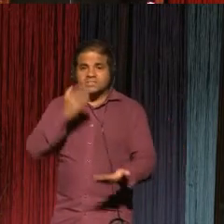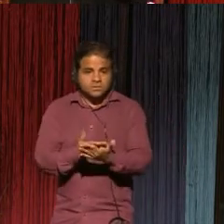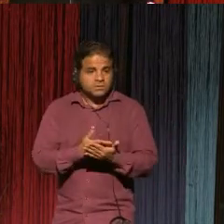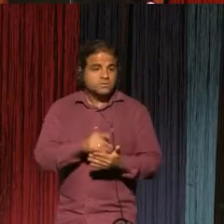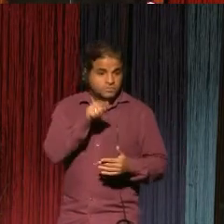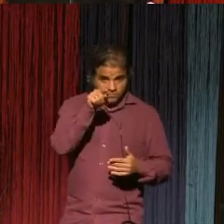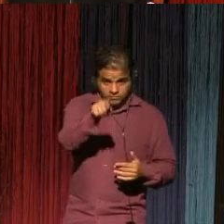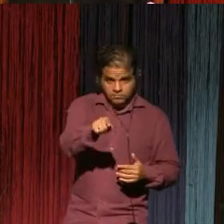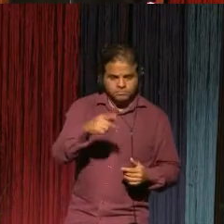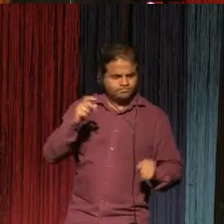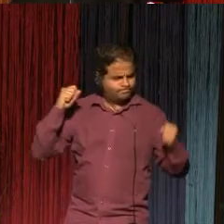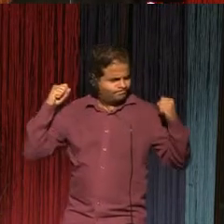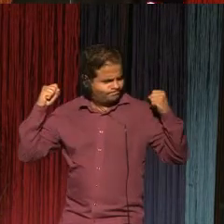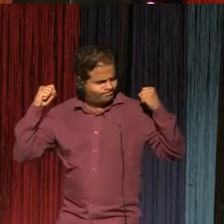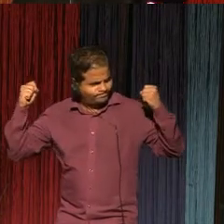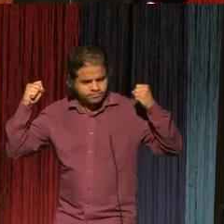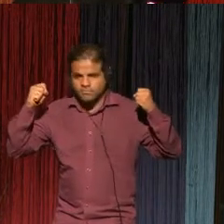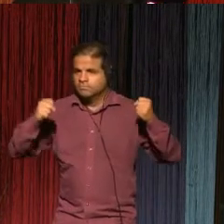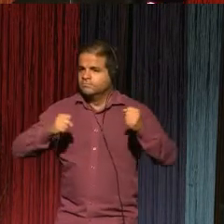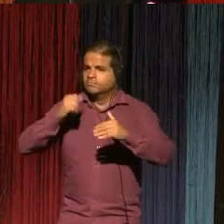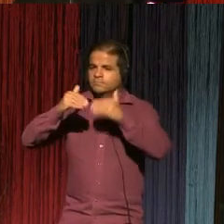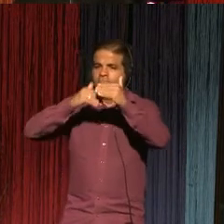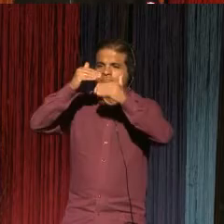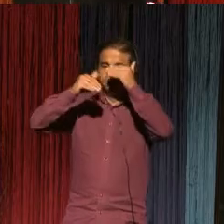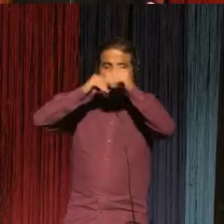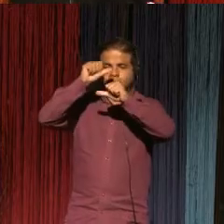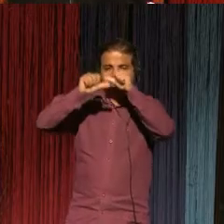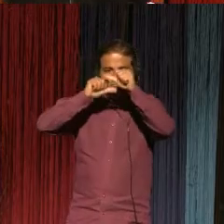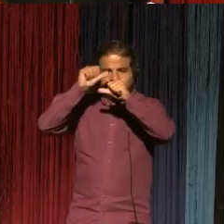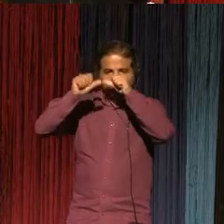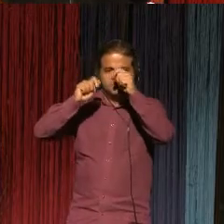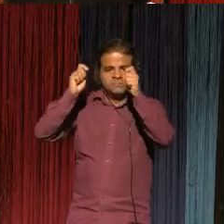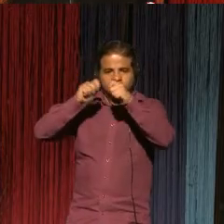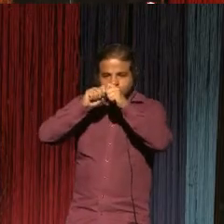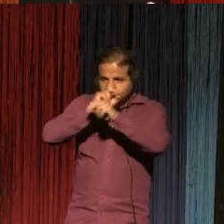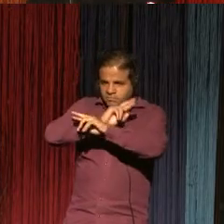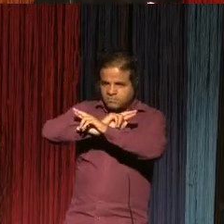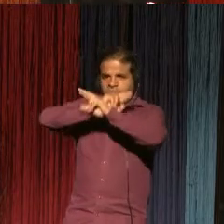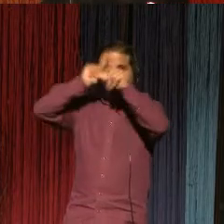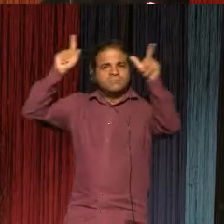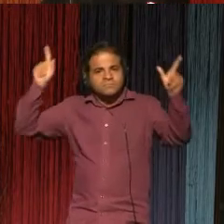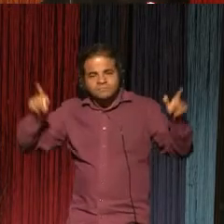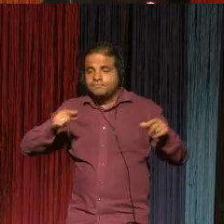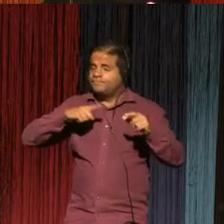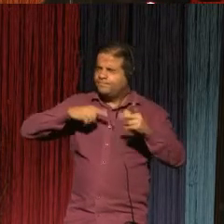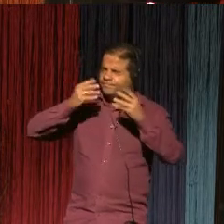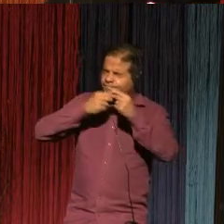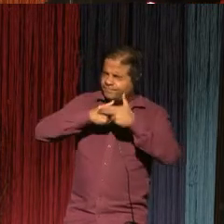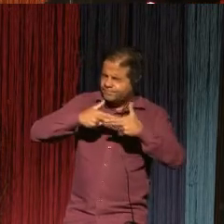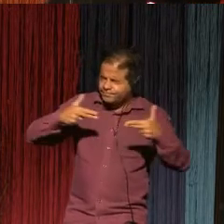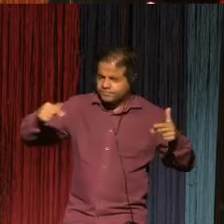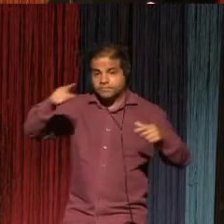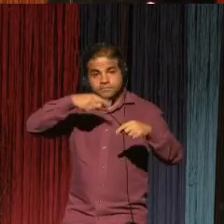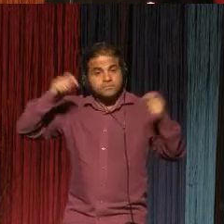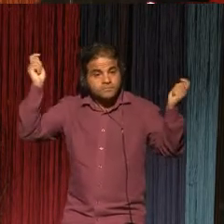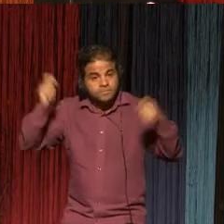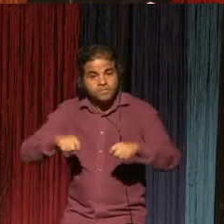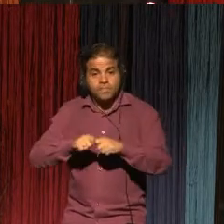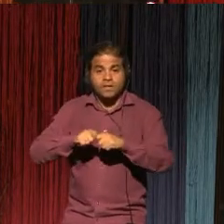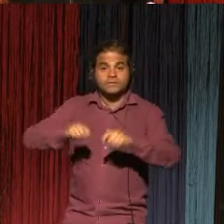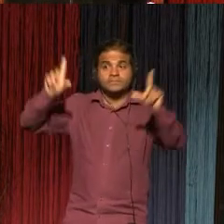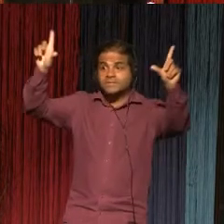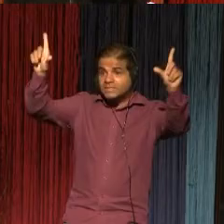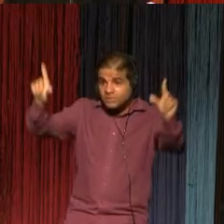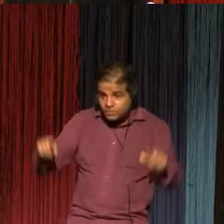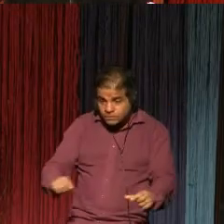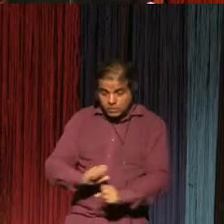em você, no seu potencial de crescer e mudar, pode fazer toda a diferença. Há muitas coisas que nós podemos fazer para reduzir o estresse